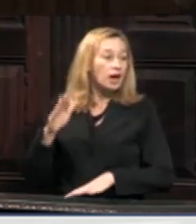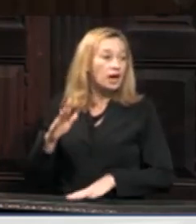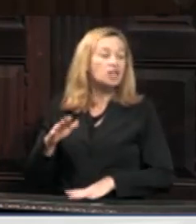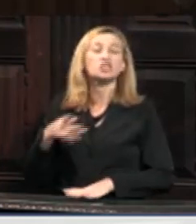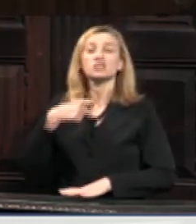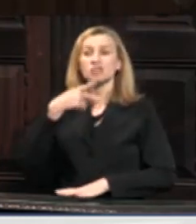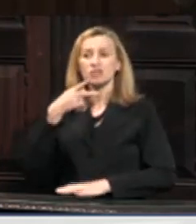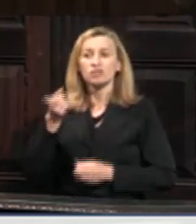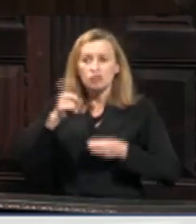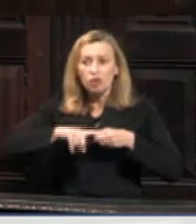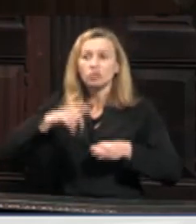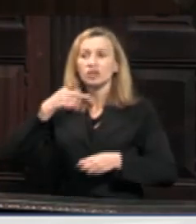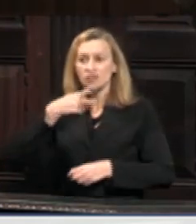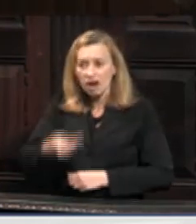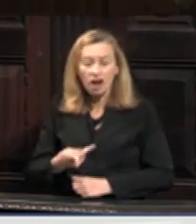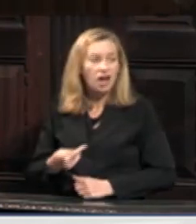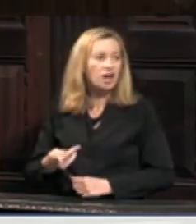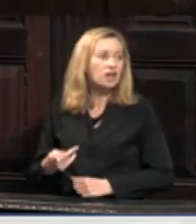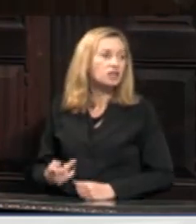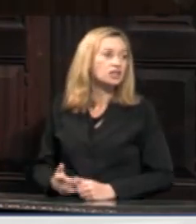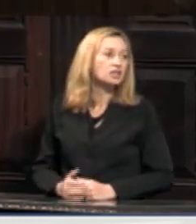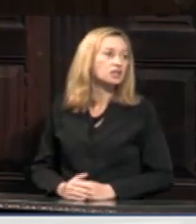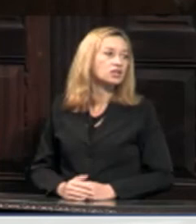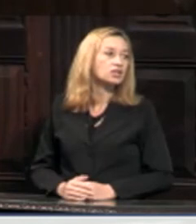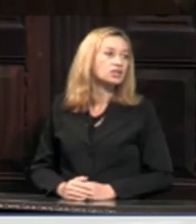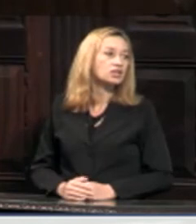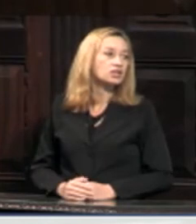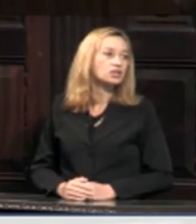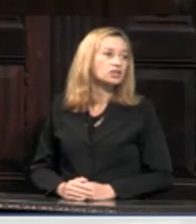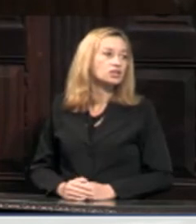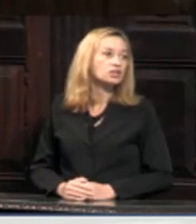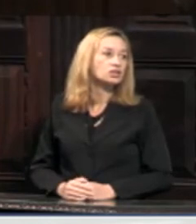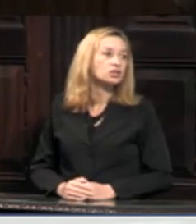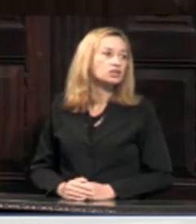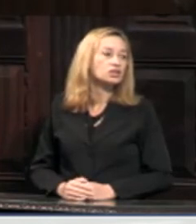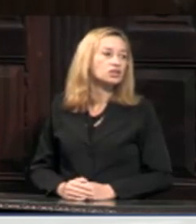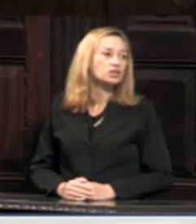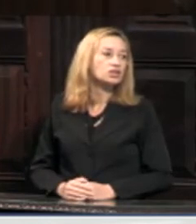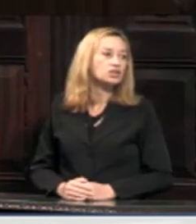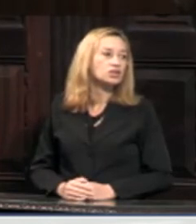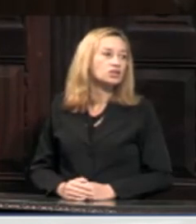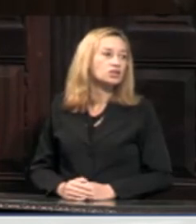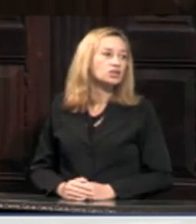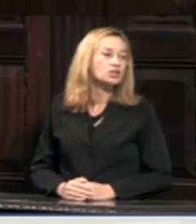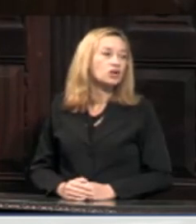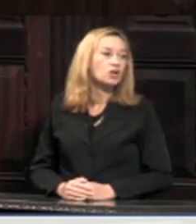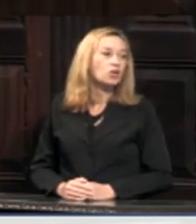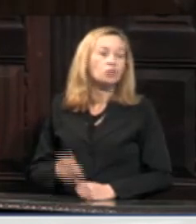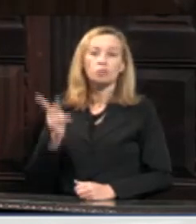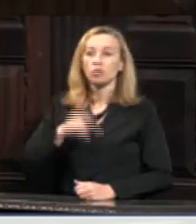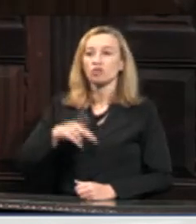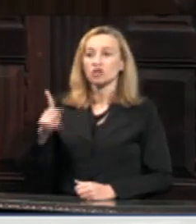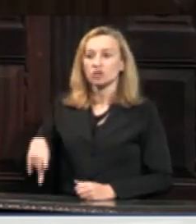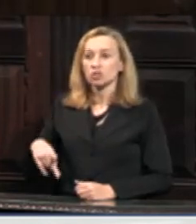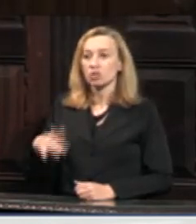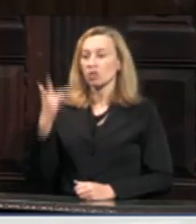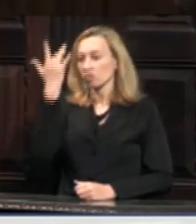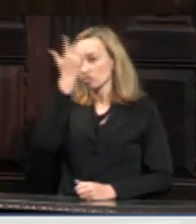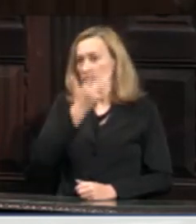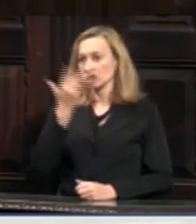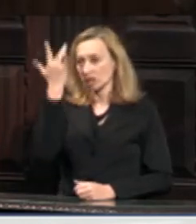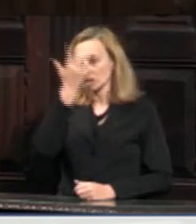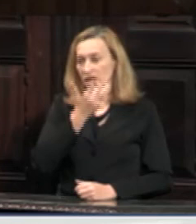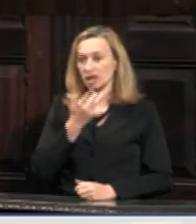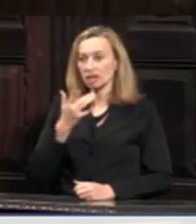a dizê-lo, independentemente do resultado eleitoral. O professor Fernando Haddad, na última semana, nos últimos